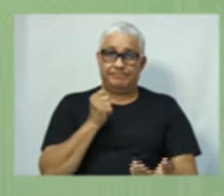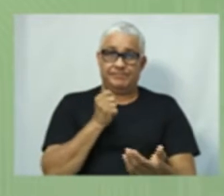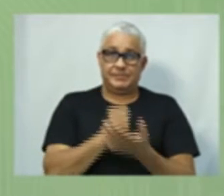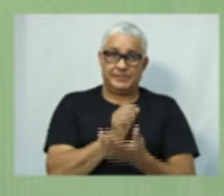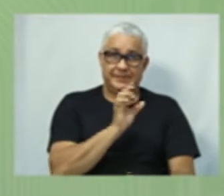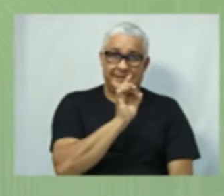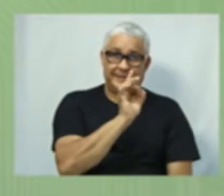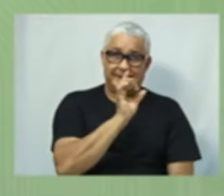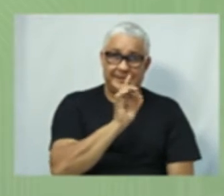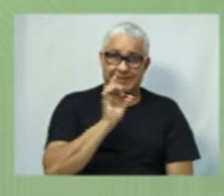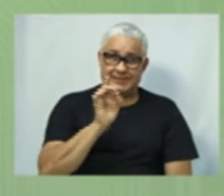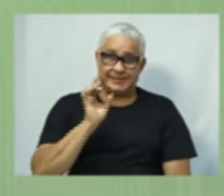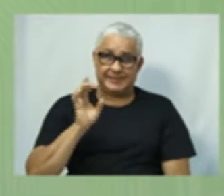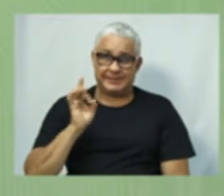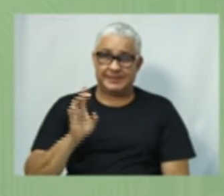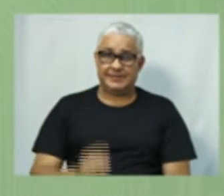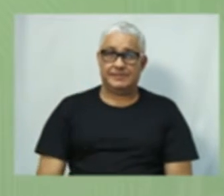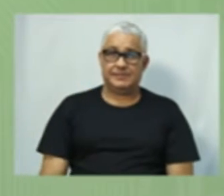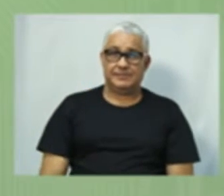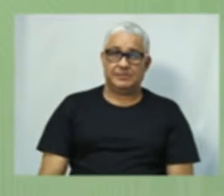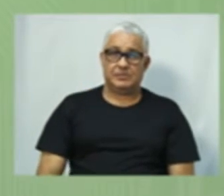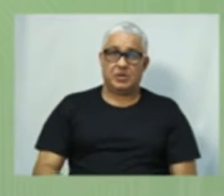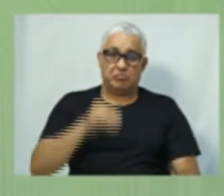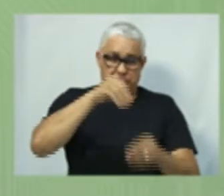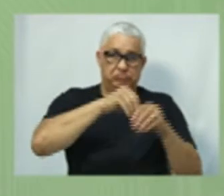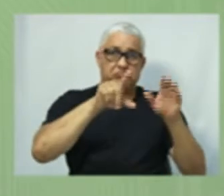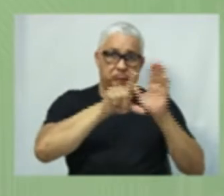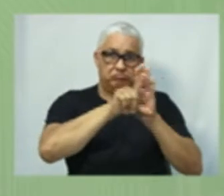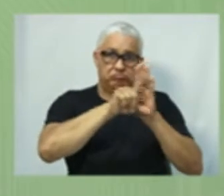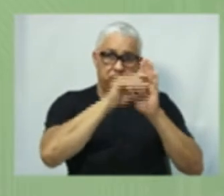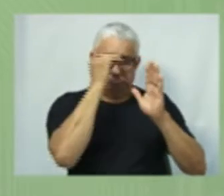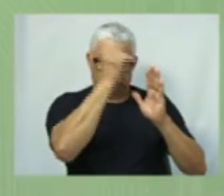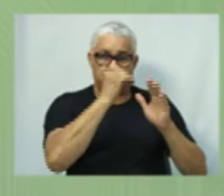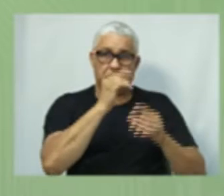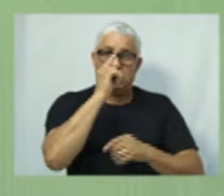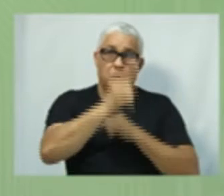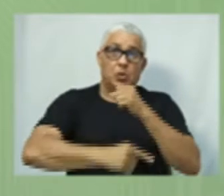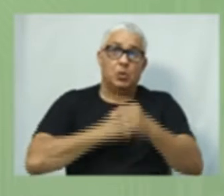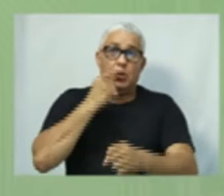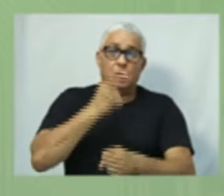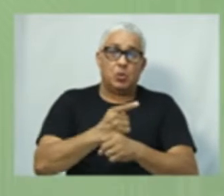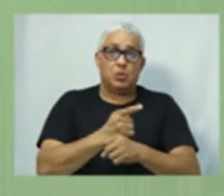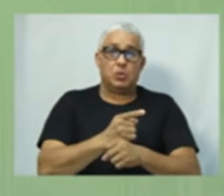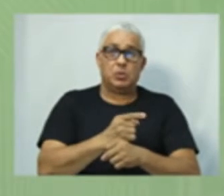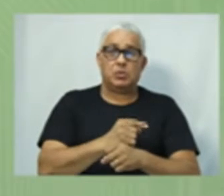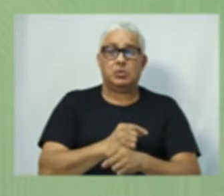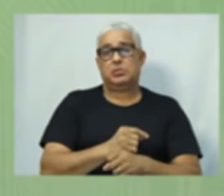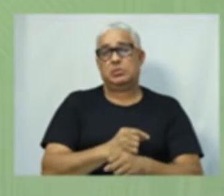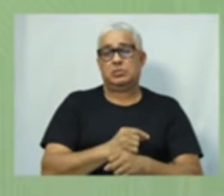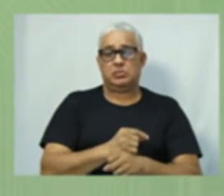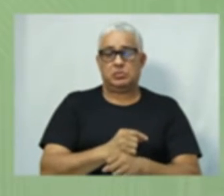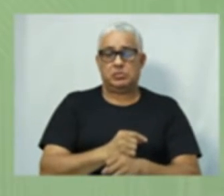cada partezinha dessa legalmente, ao final de um ano, recolheu R$